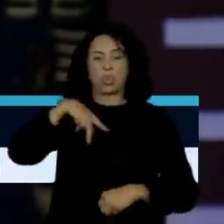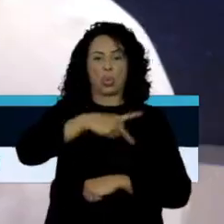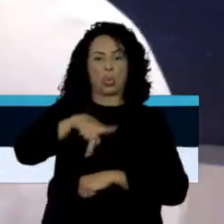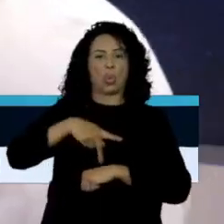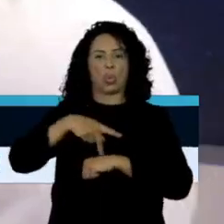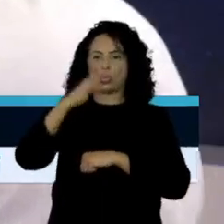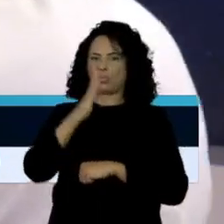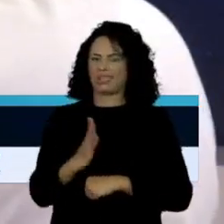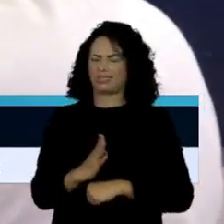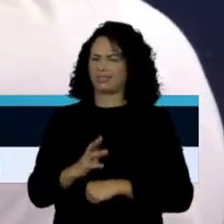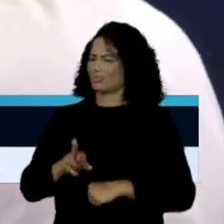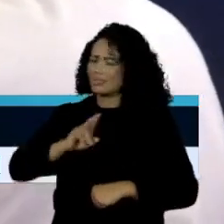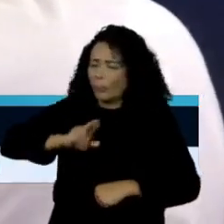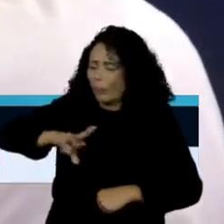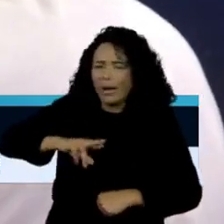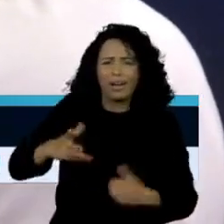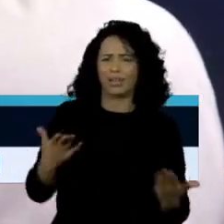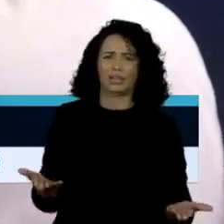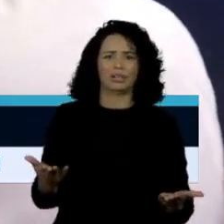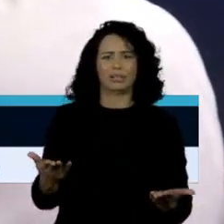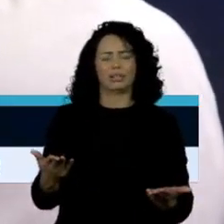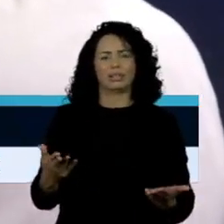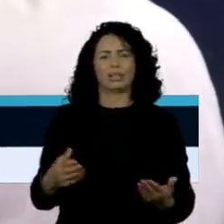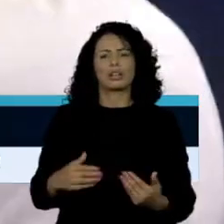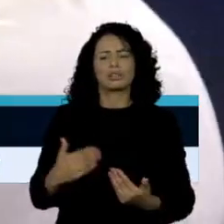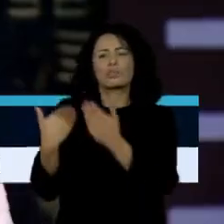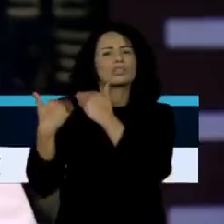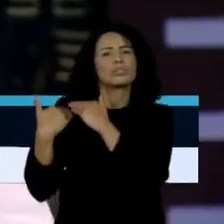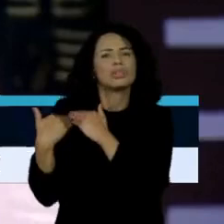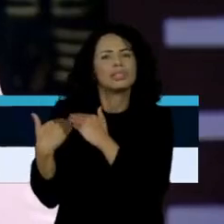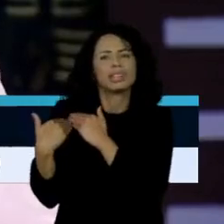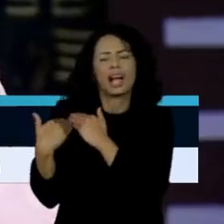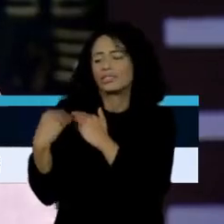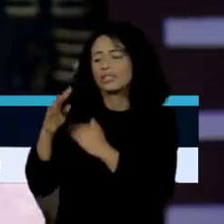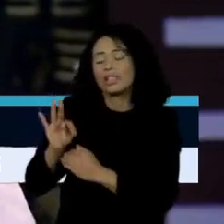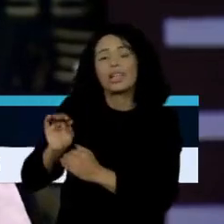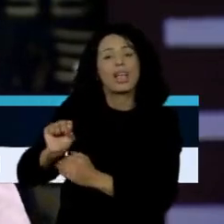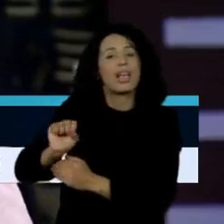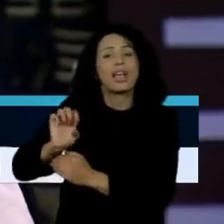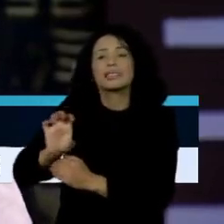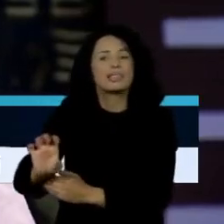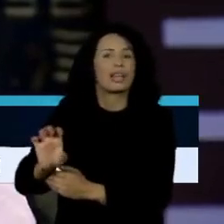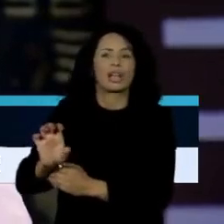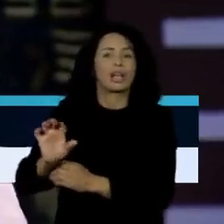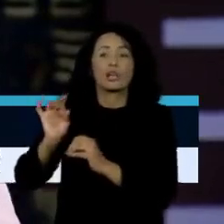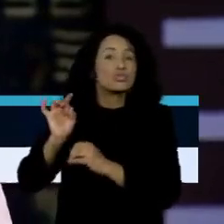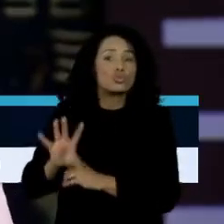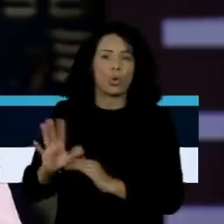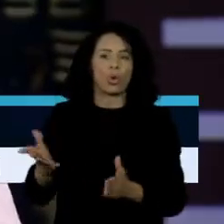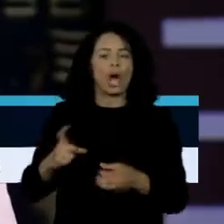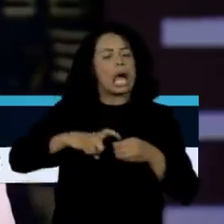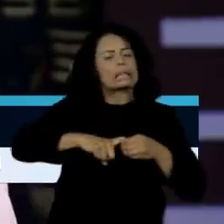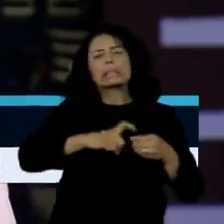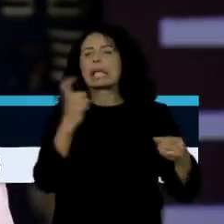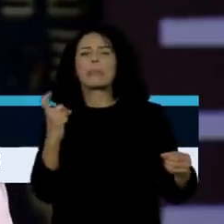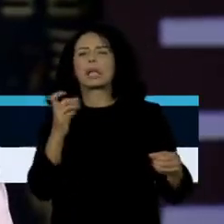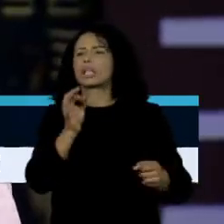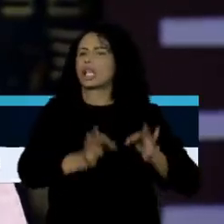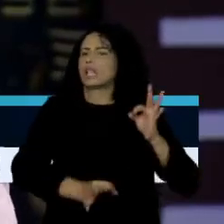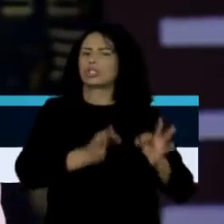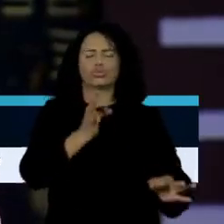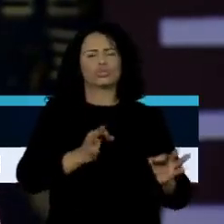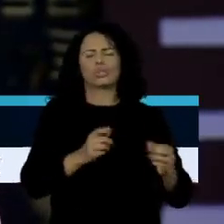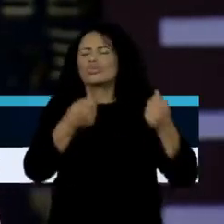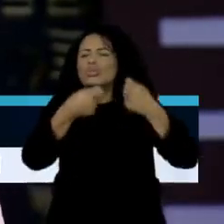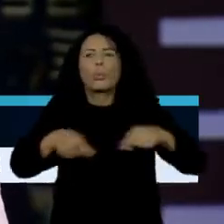eleito para ocupar um cargo que o cargo chefe do executivo a outros poderes no país né então tem que haver sim uma